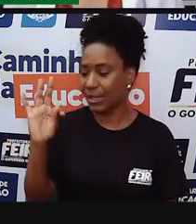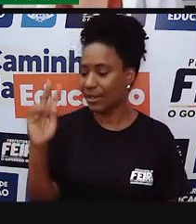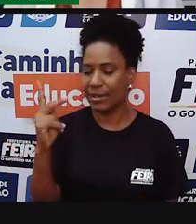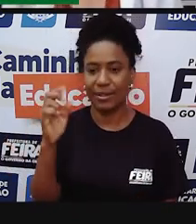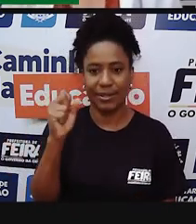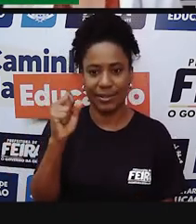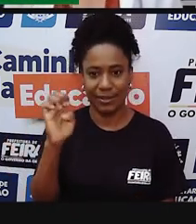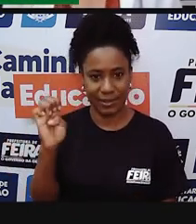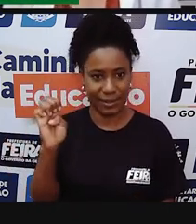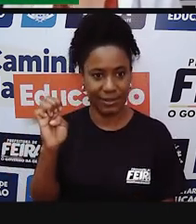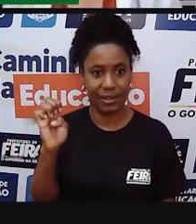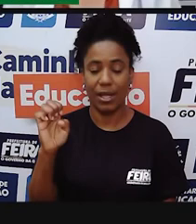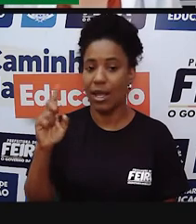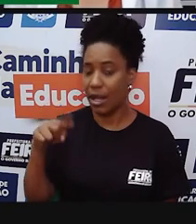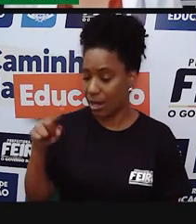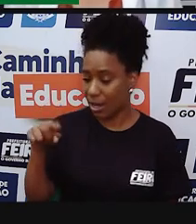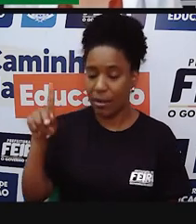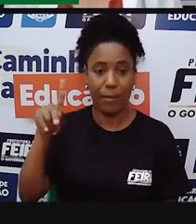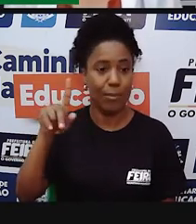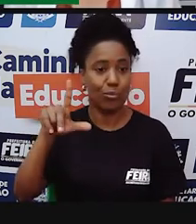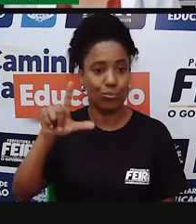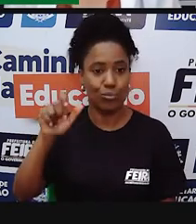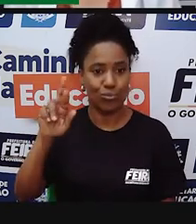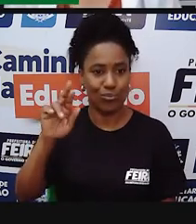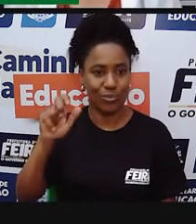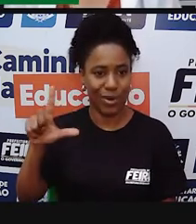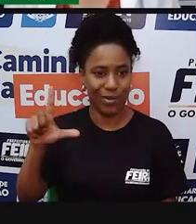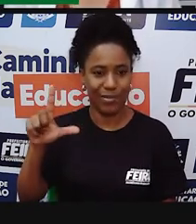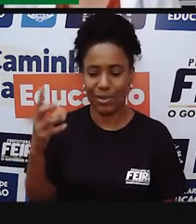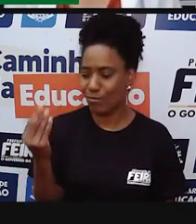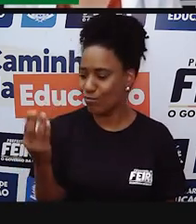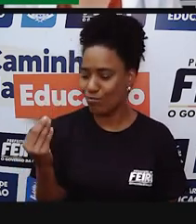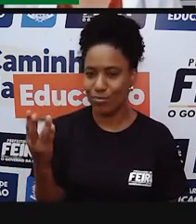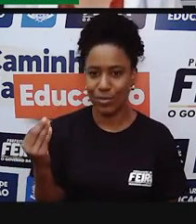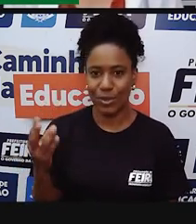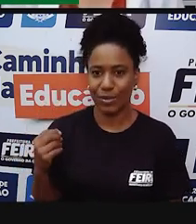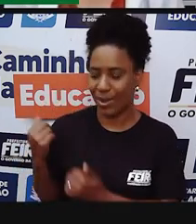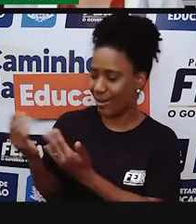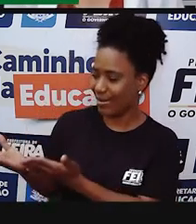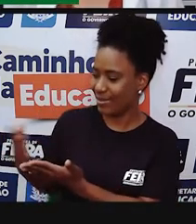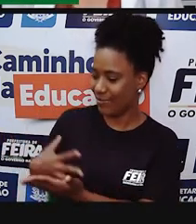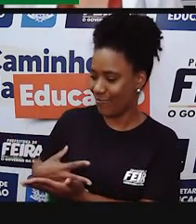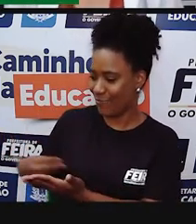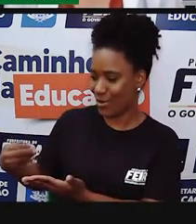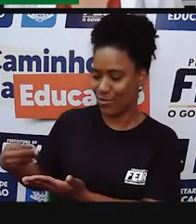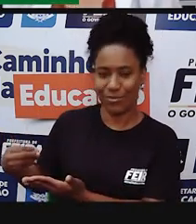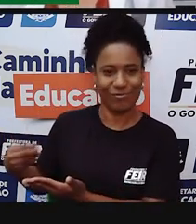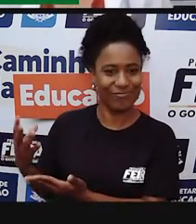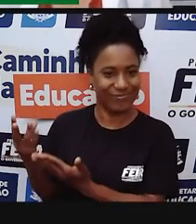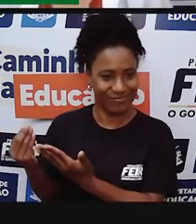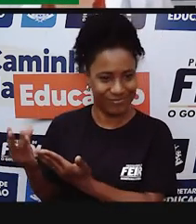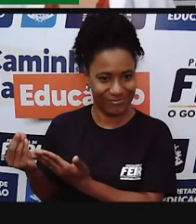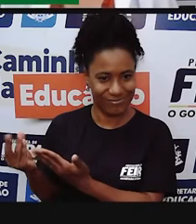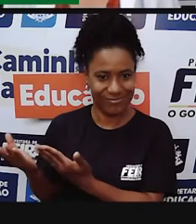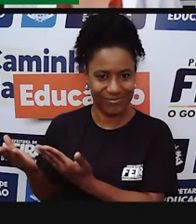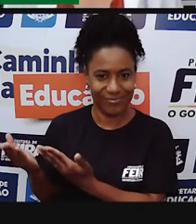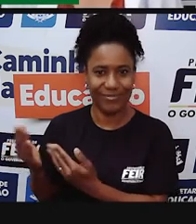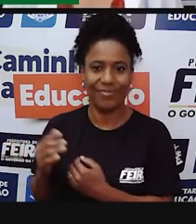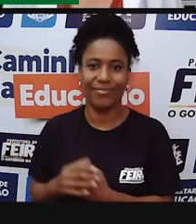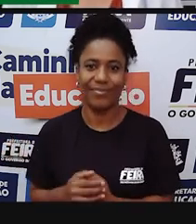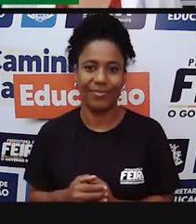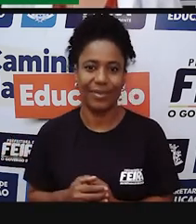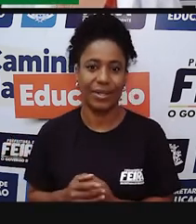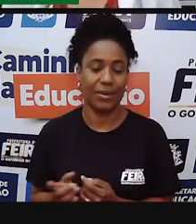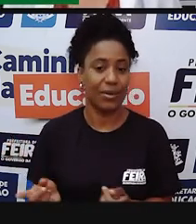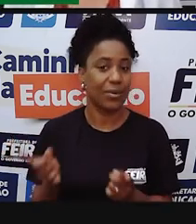e porque esse grupo de pessoas está perto de mim ok quem na situação contrária